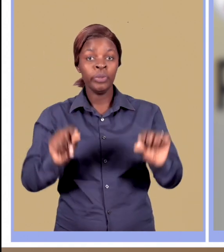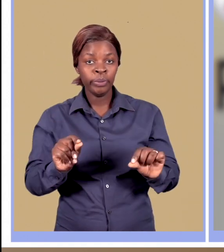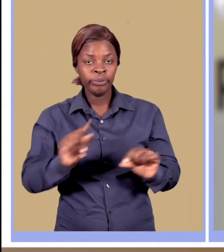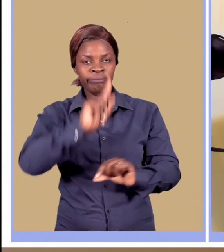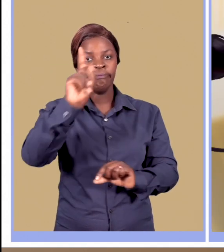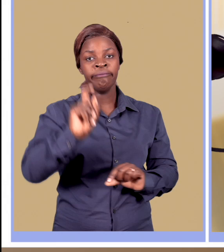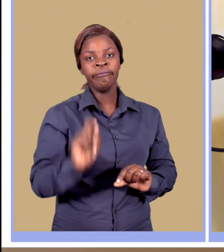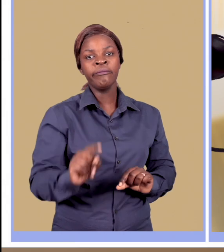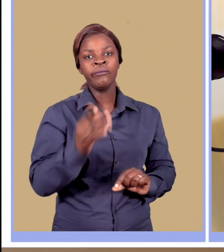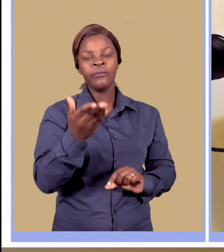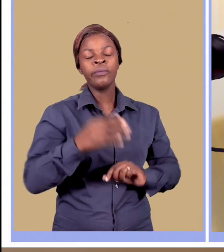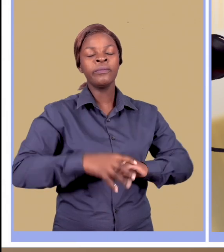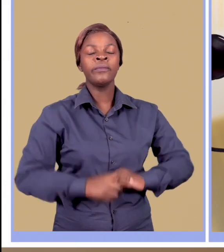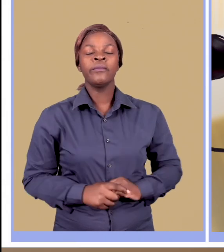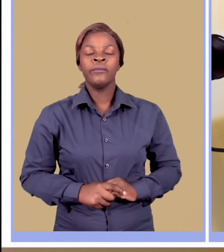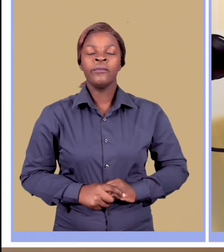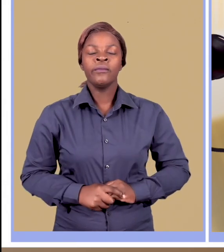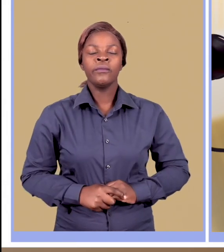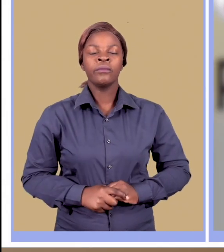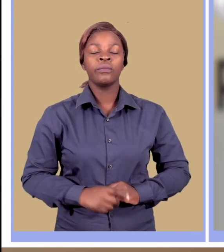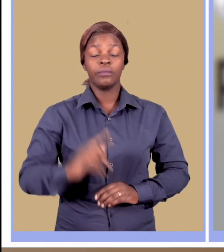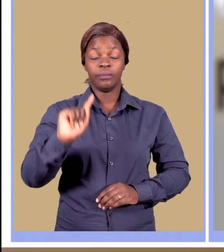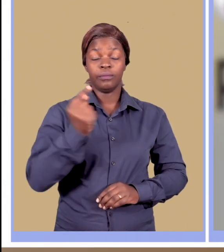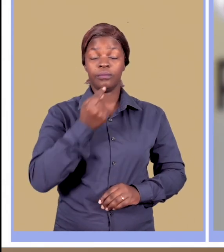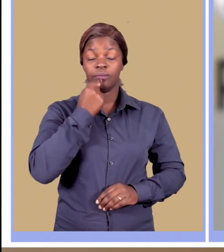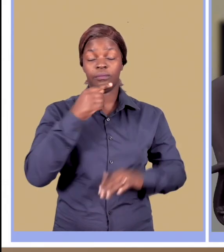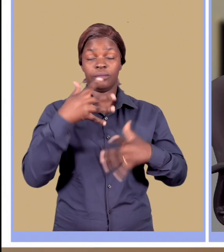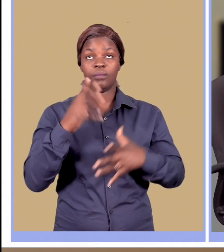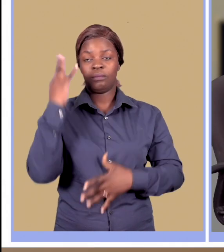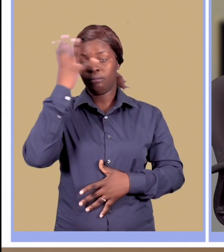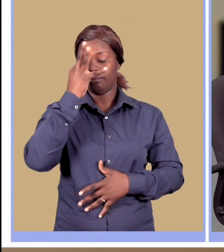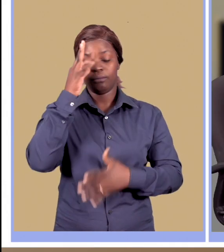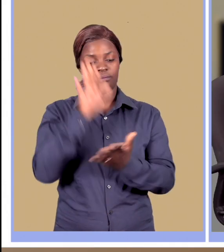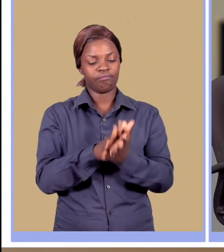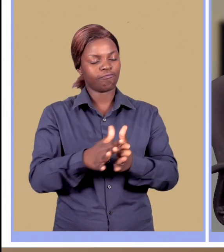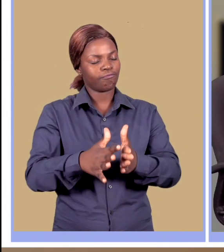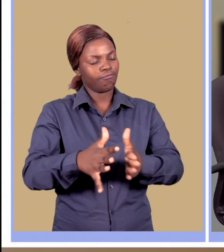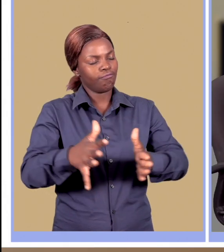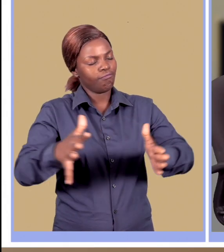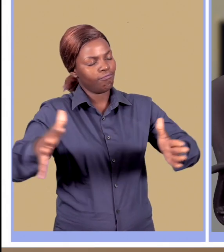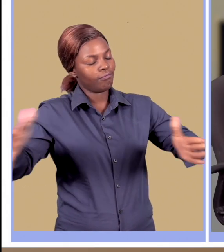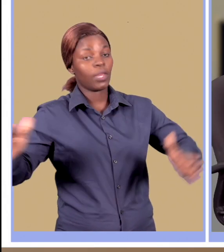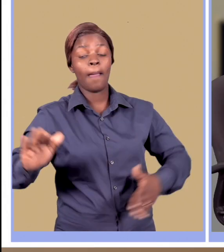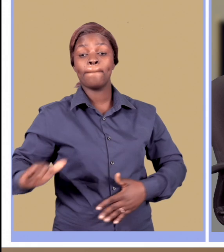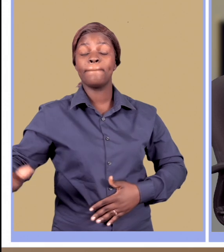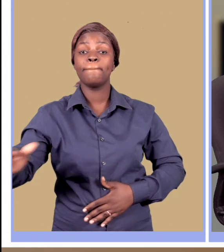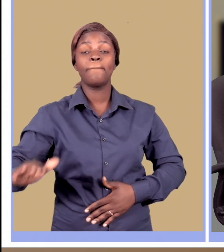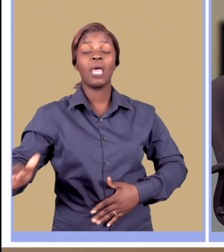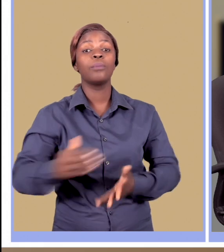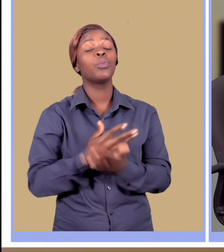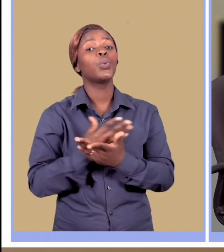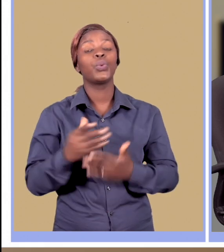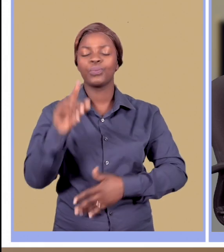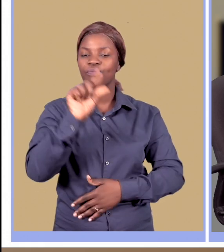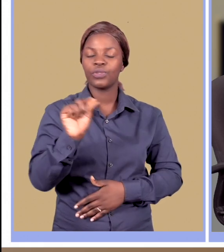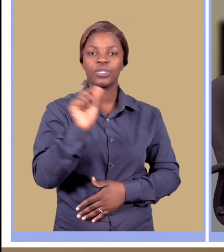diante. Dizer que a província de Nampula é grande. A cidade de Nampula também é vasta, tem muitos bairros,